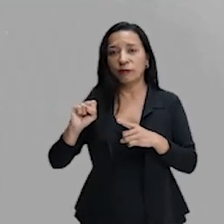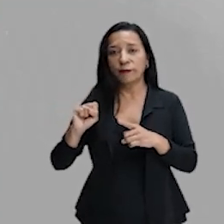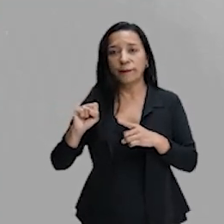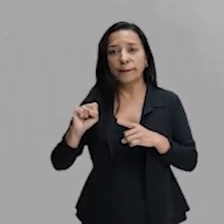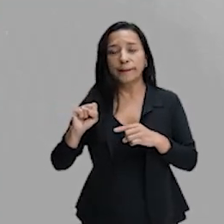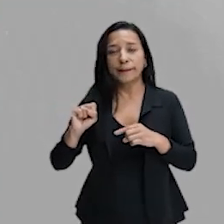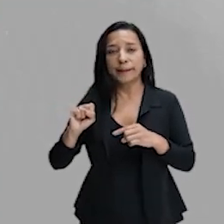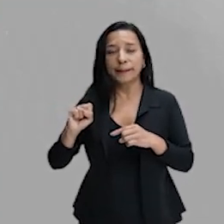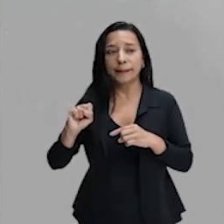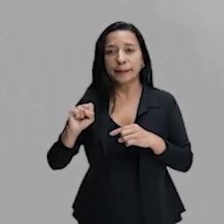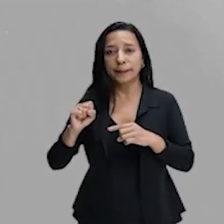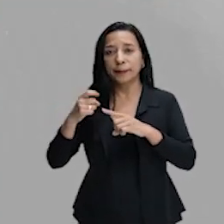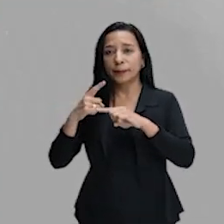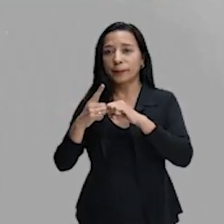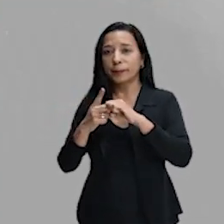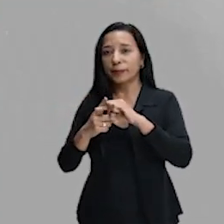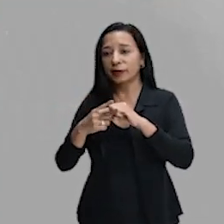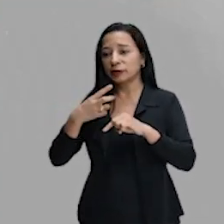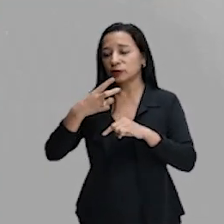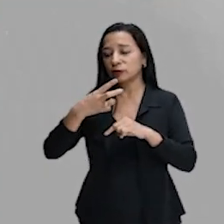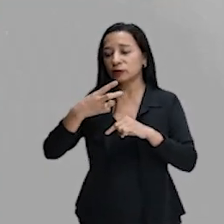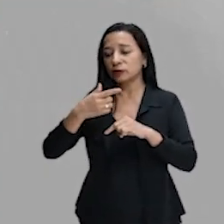40,8 +